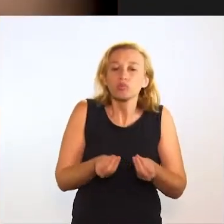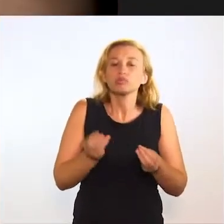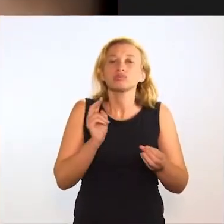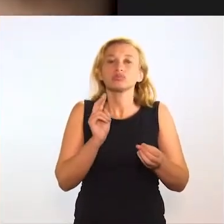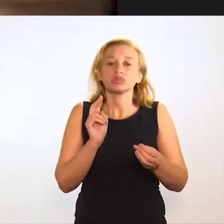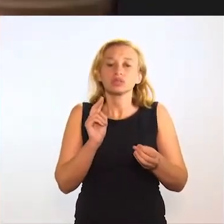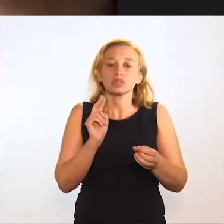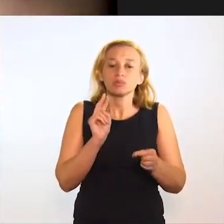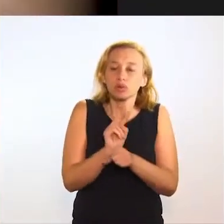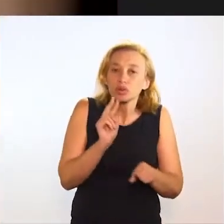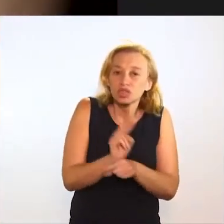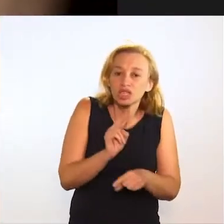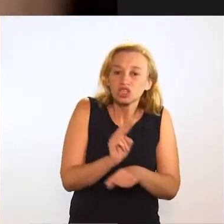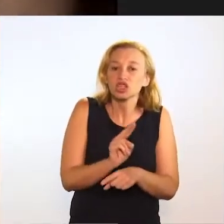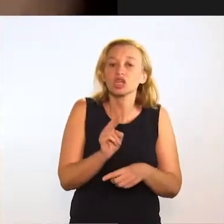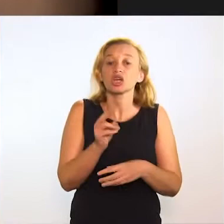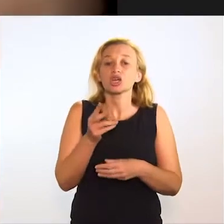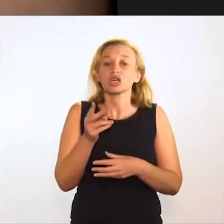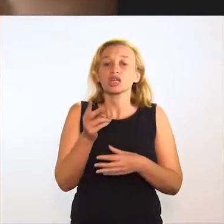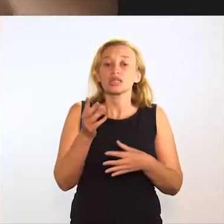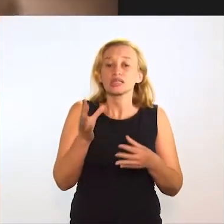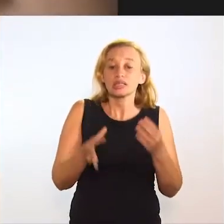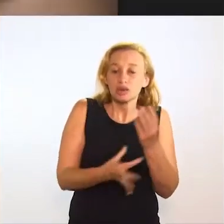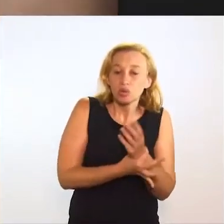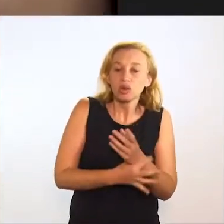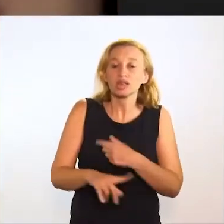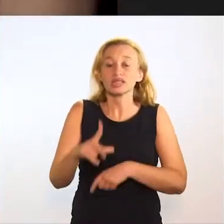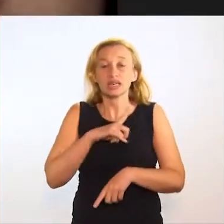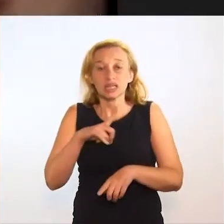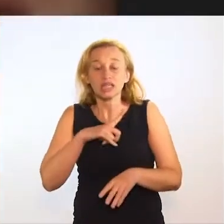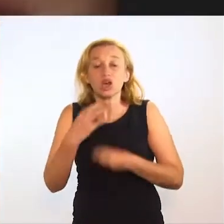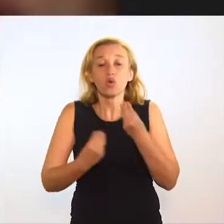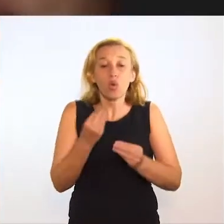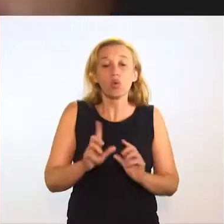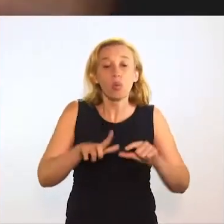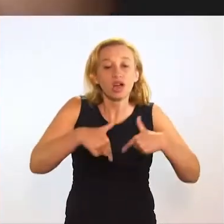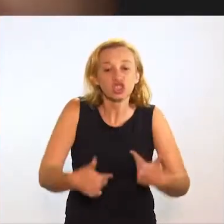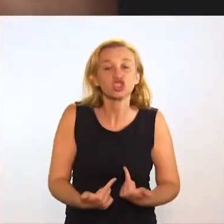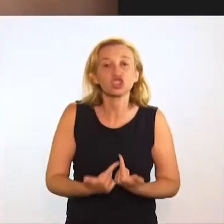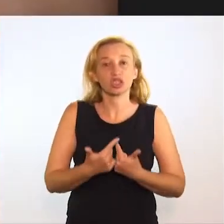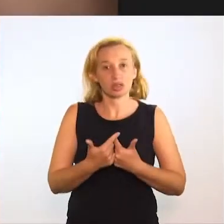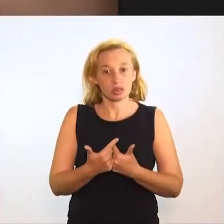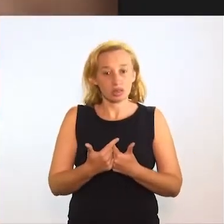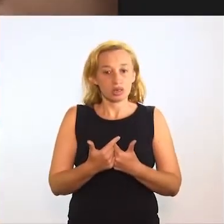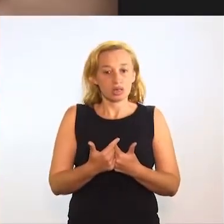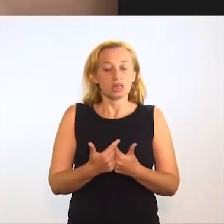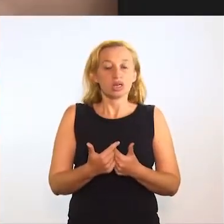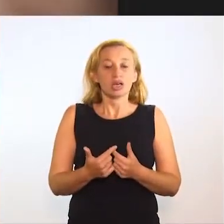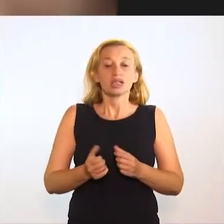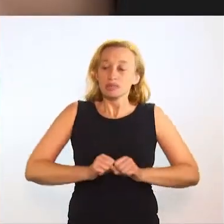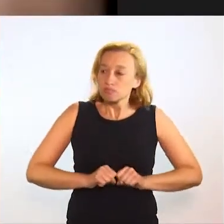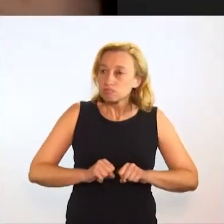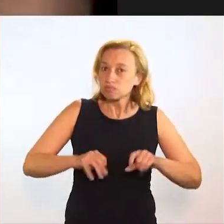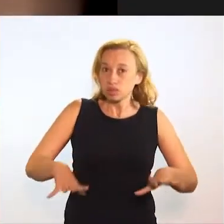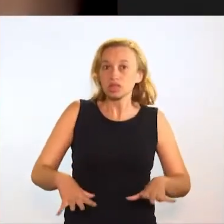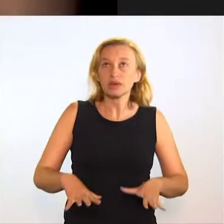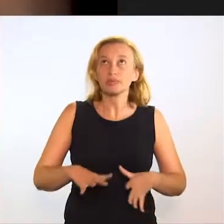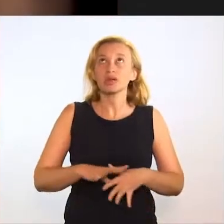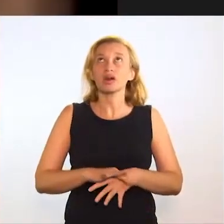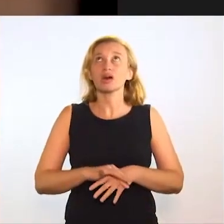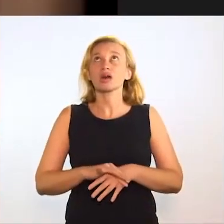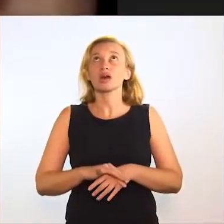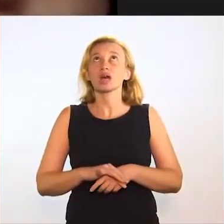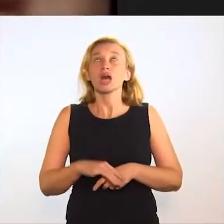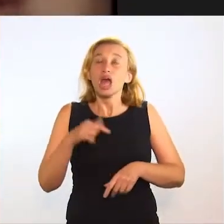de prevenção, como a gente deve agir. Então, assim, um ato de resistência. Essa